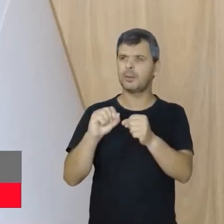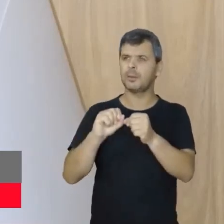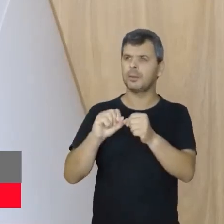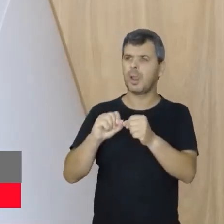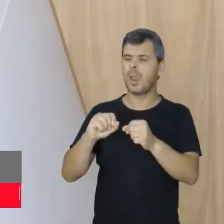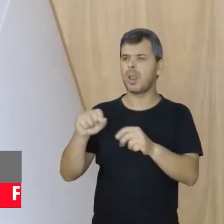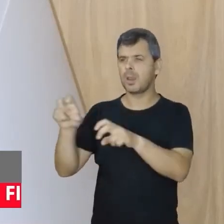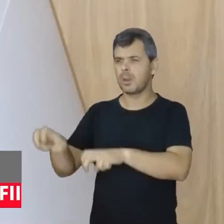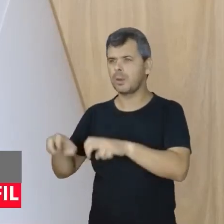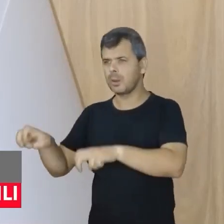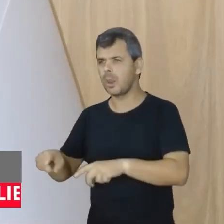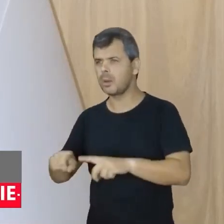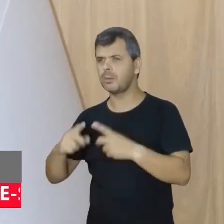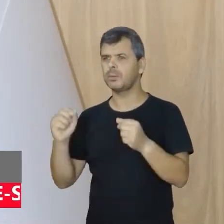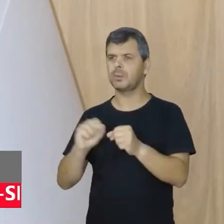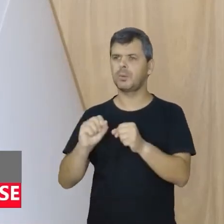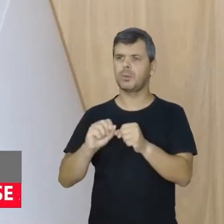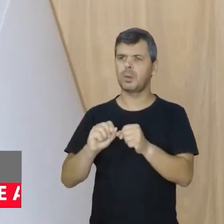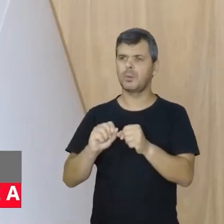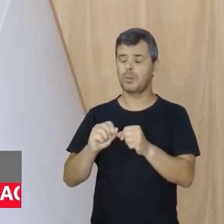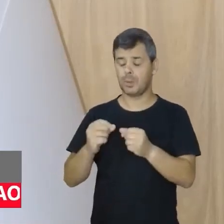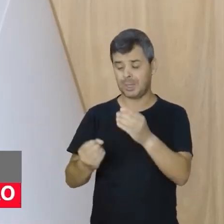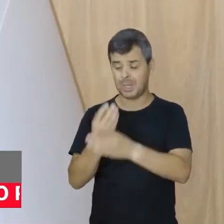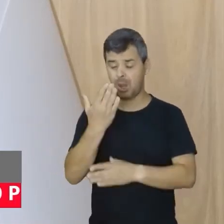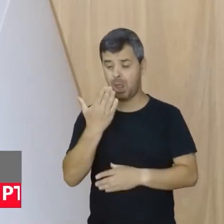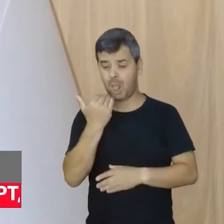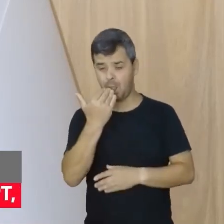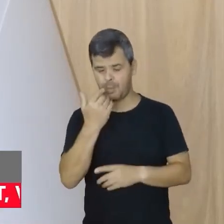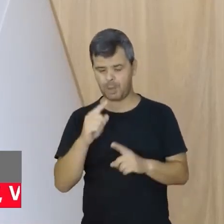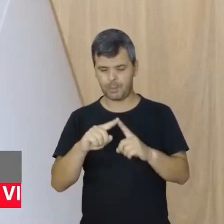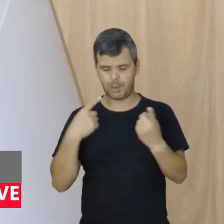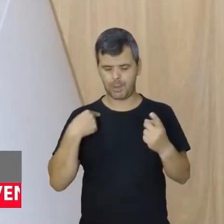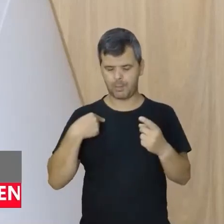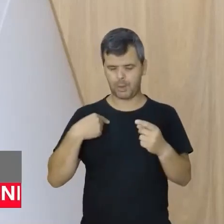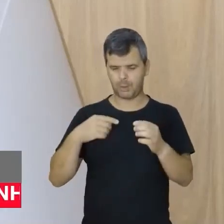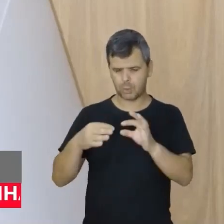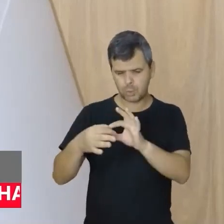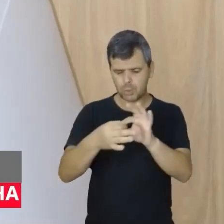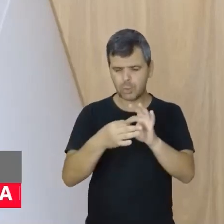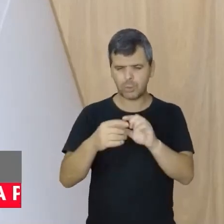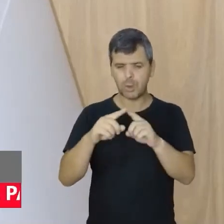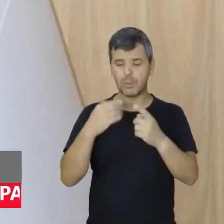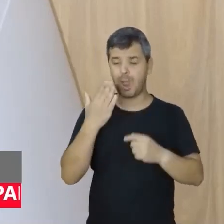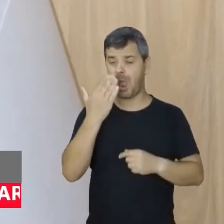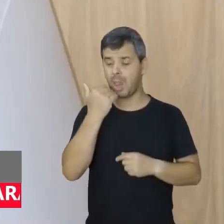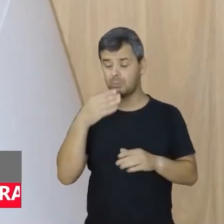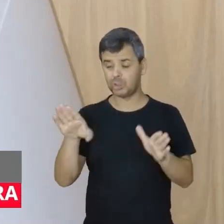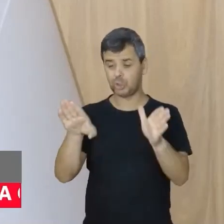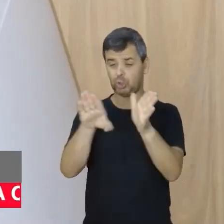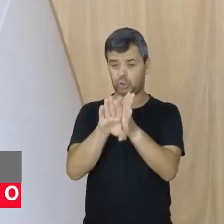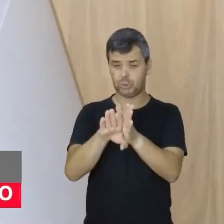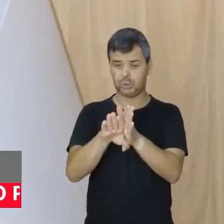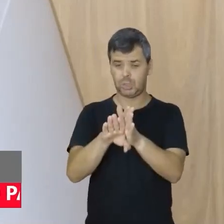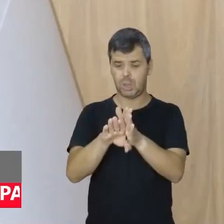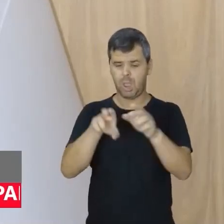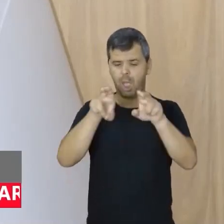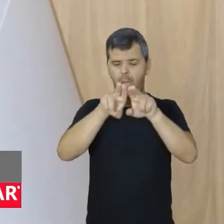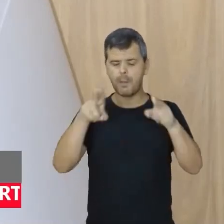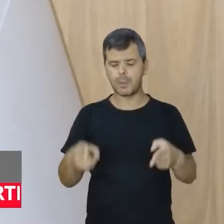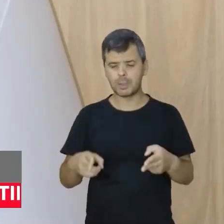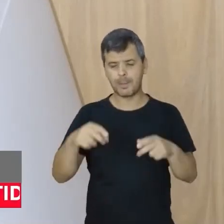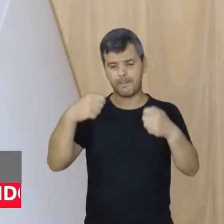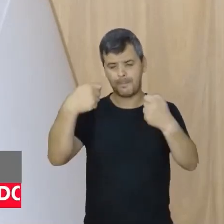se viabilizar novamente produzindo alimentos e de uma forma simultânea, Amanda, nós queremos que esses alimentos cheguem à mesa de quem